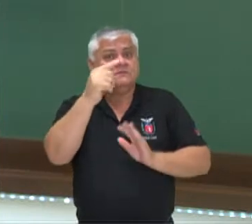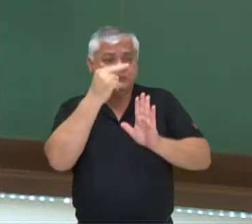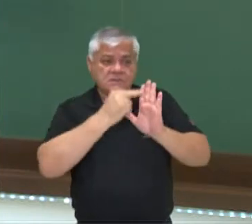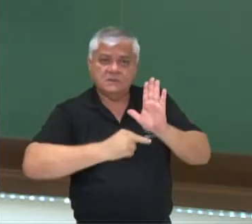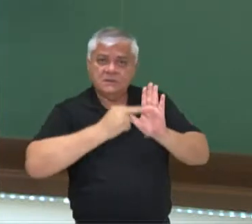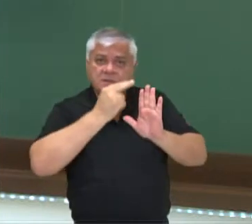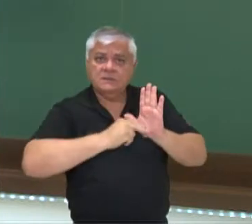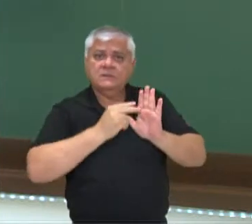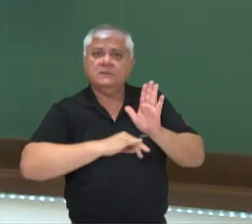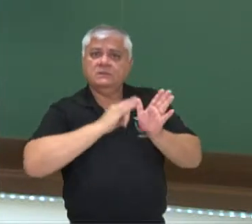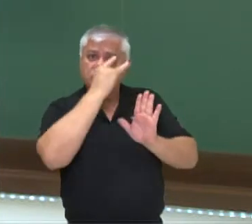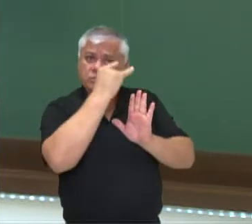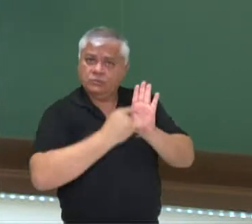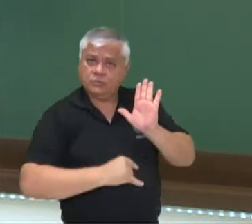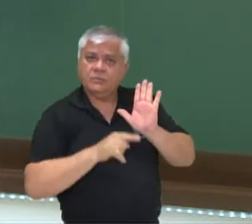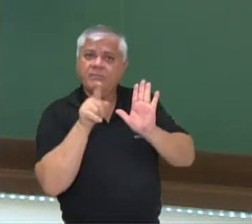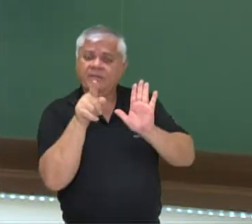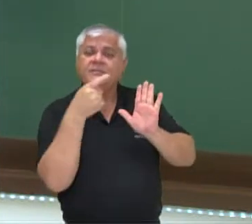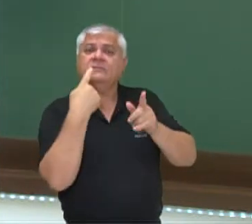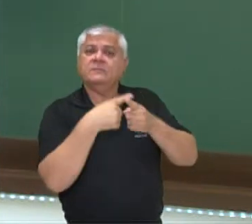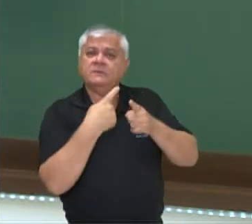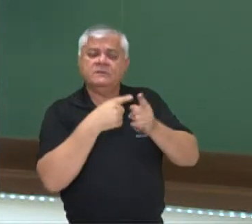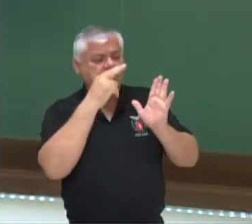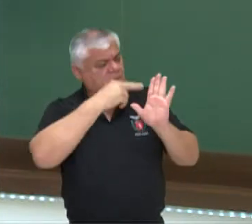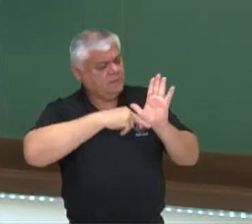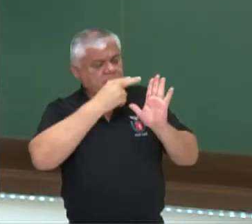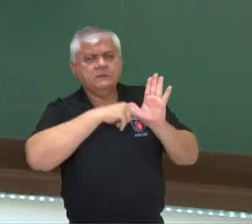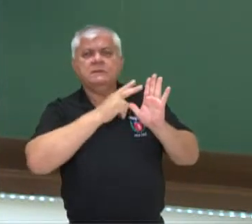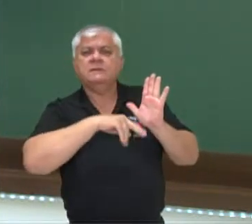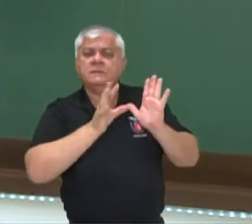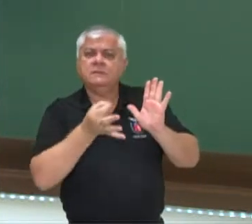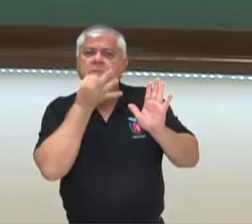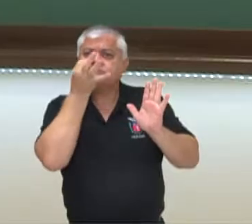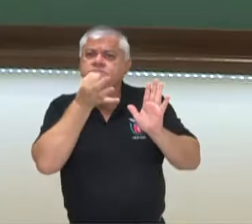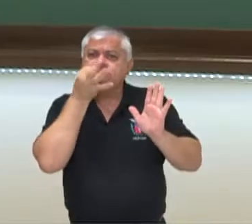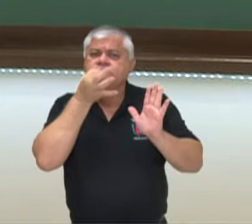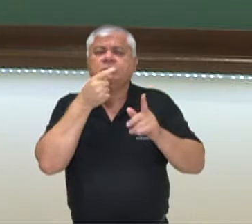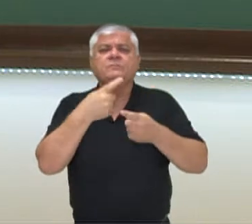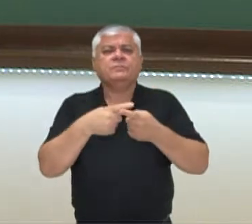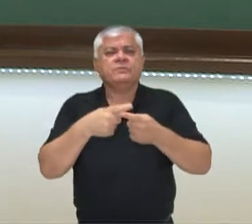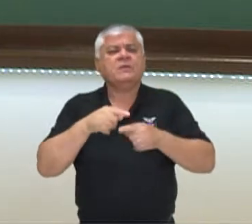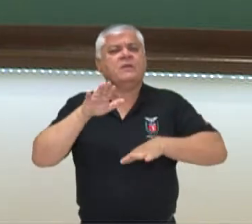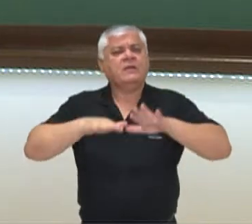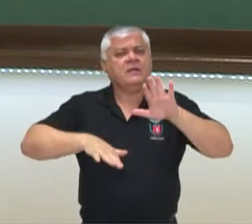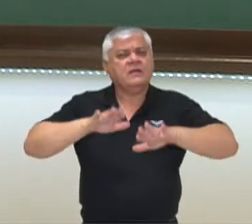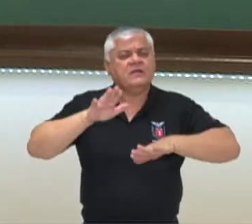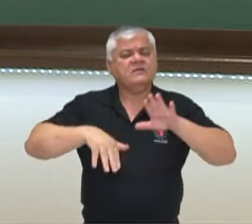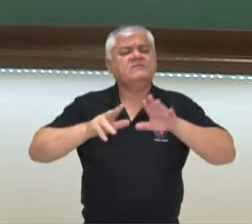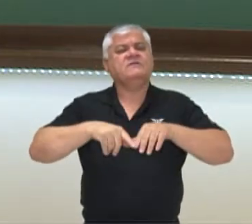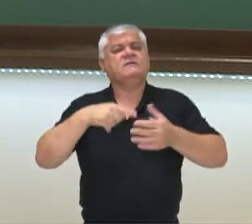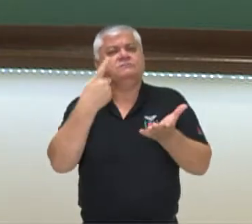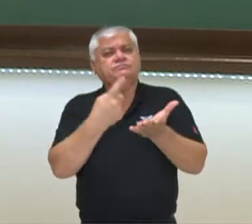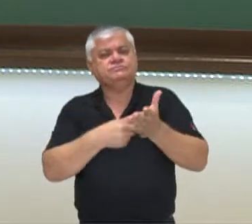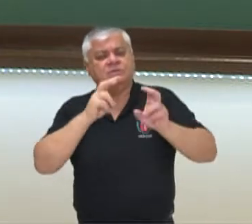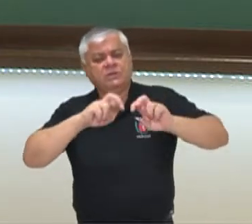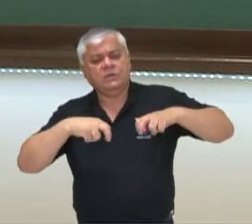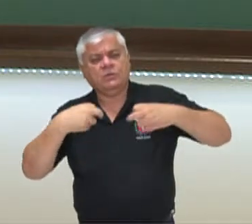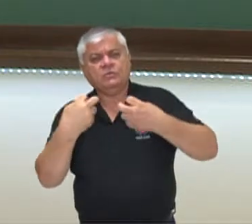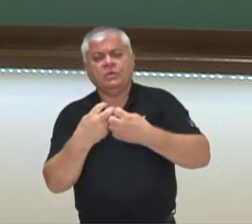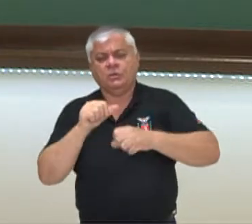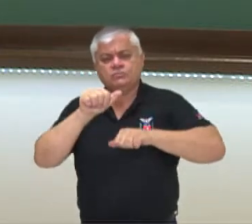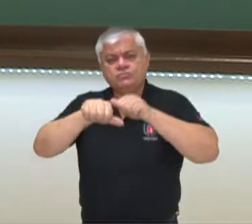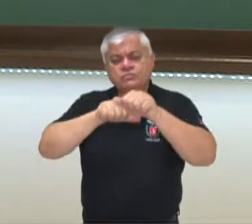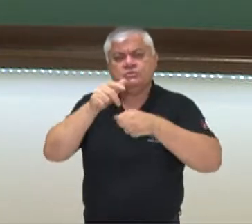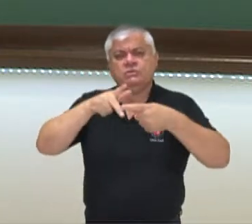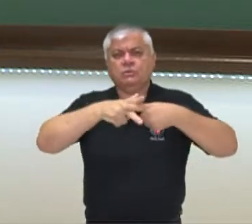esse documento, que você construa esse documento junto com a sua escola. De tempos em tempos, esse documento passa por uma